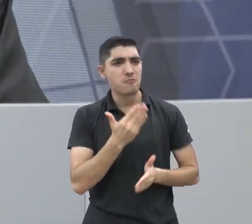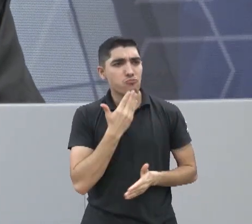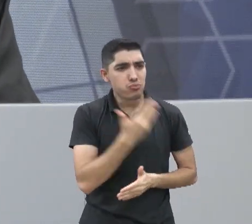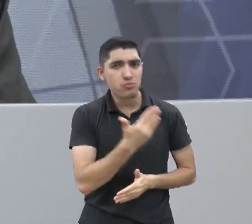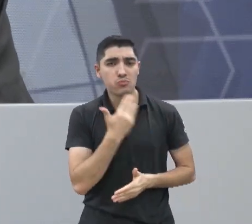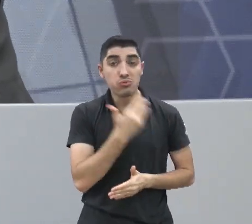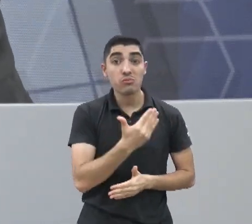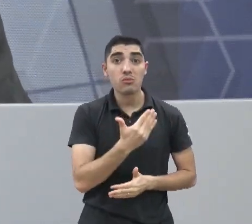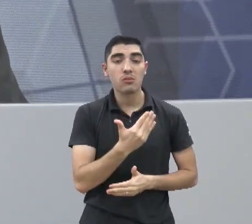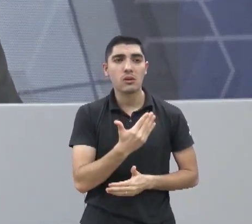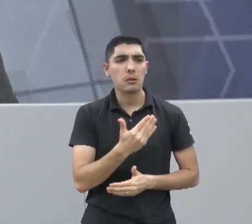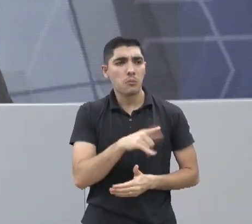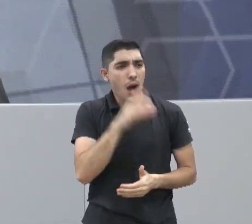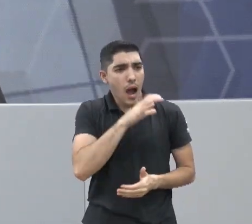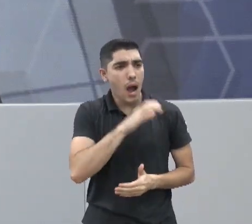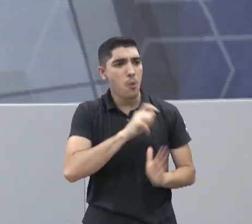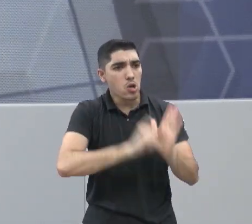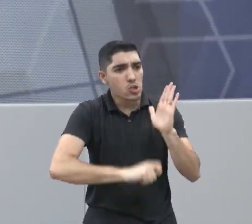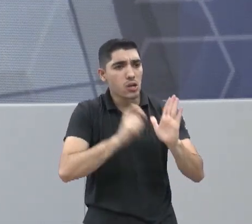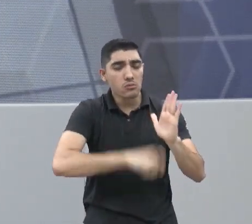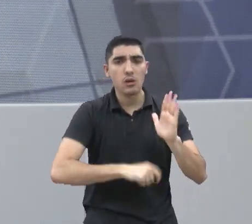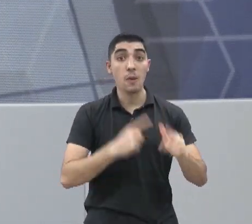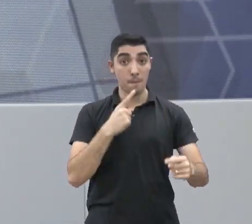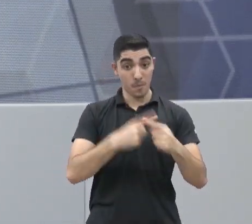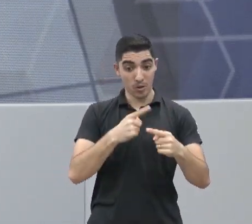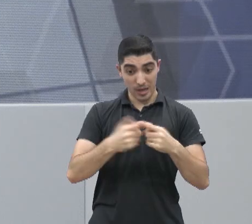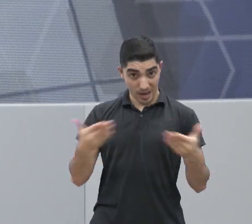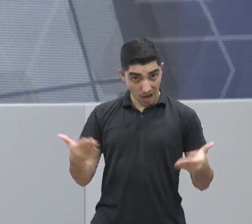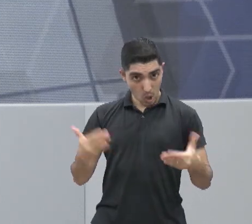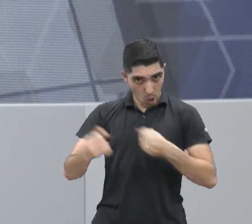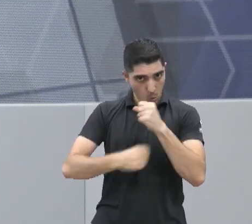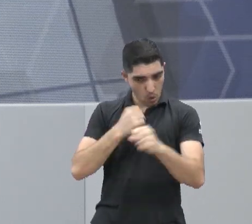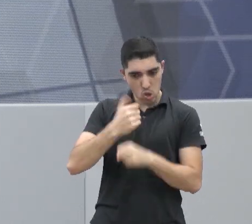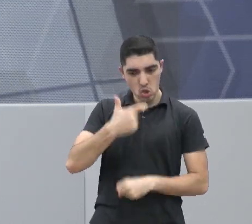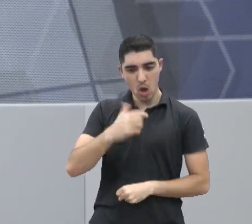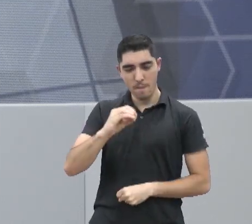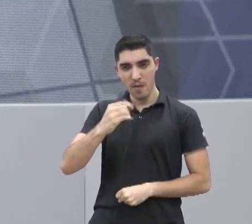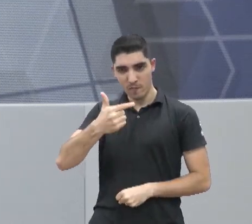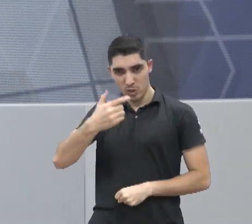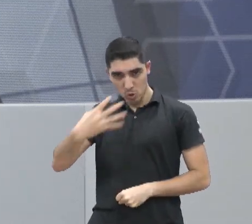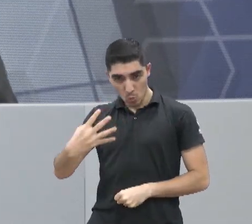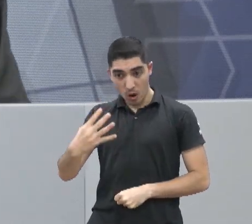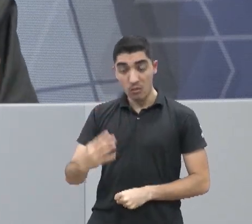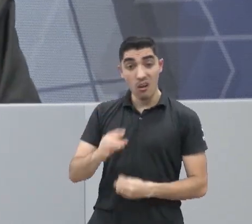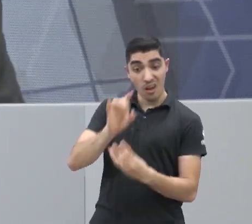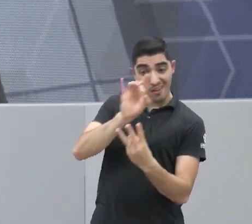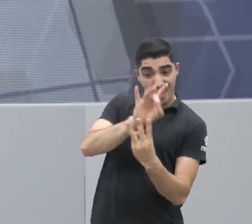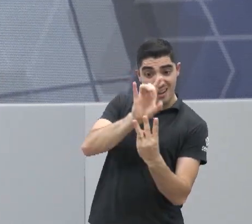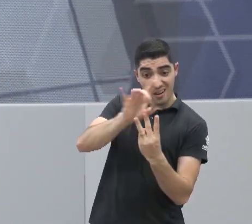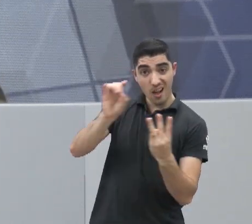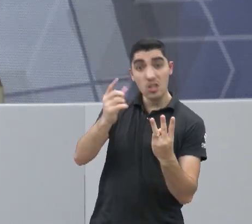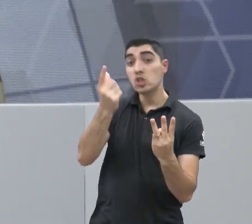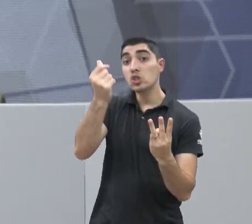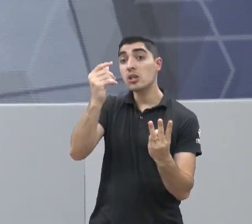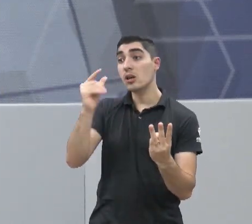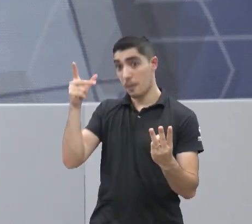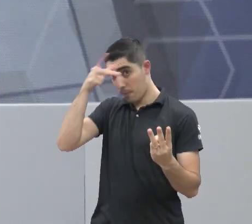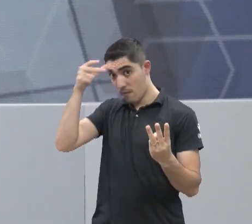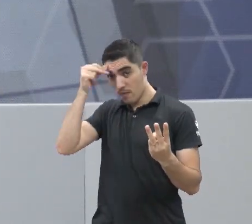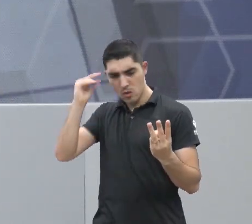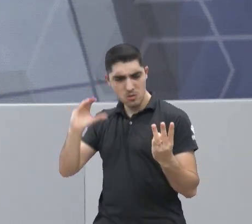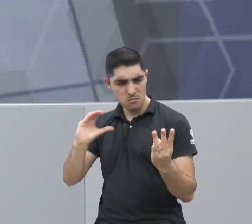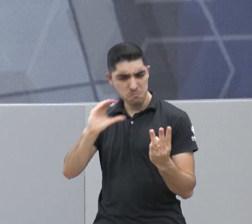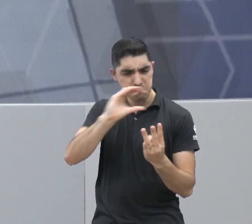simplesmente, neste ano de 2024, desde janeiro, elas recebem em